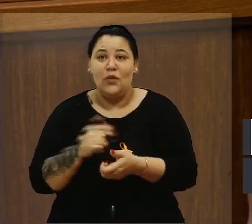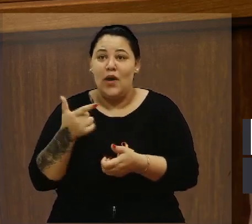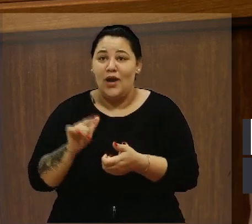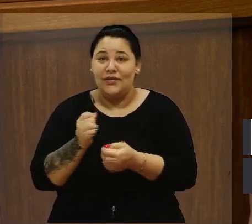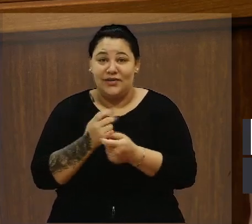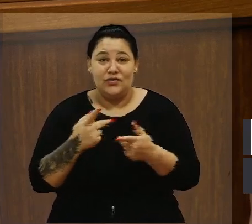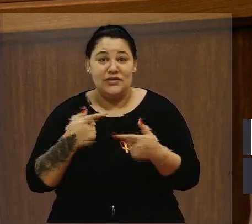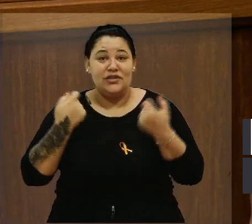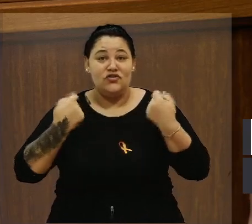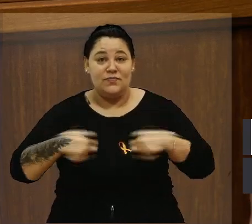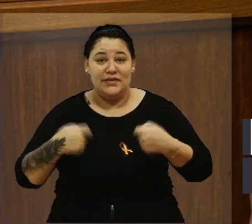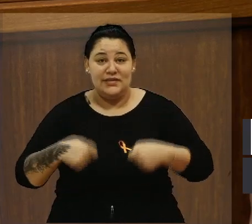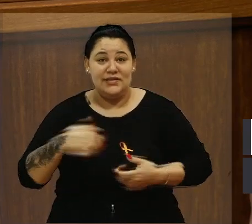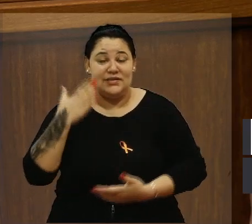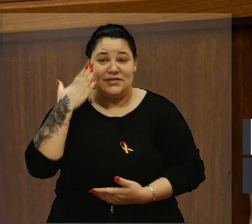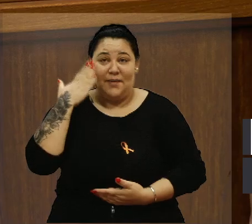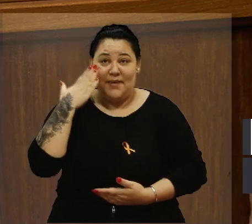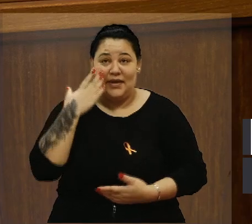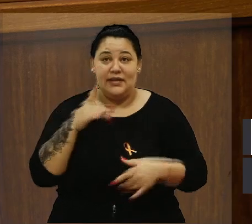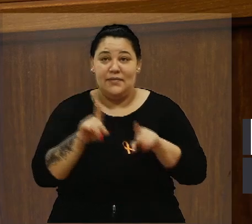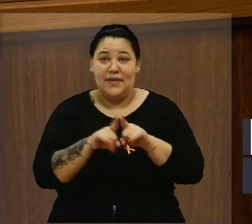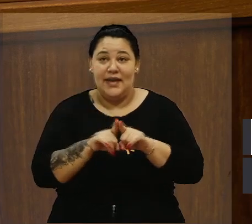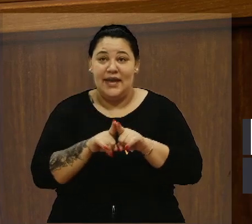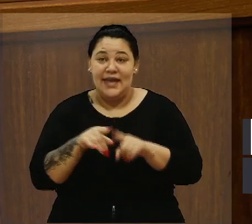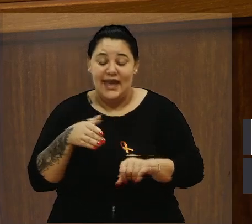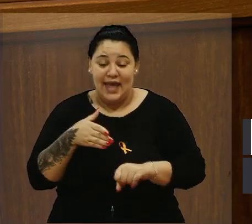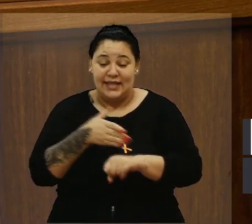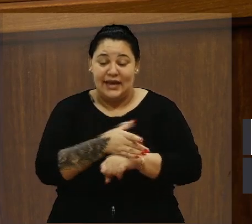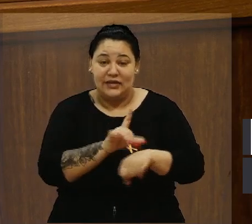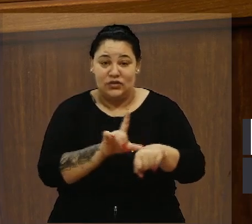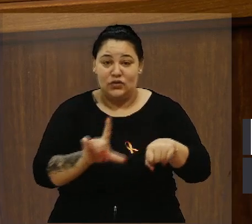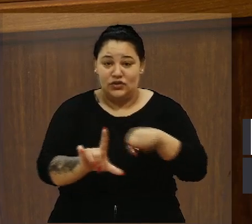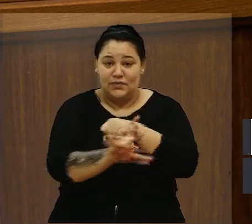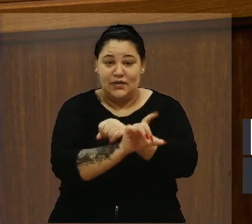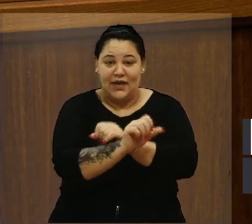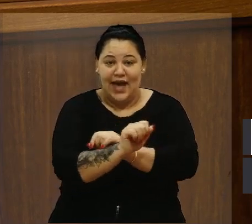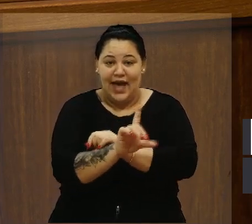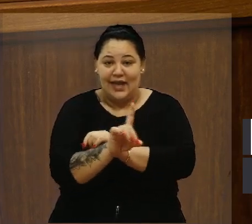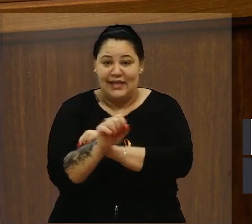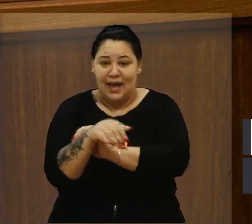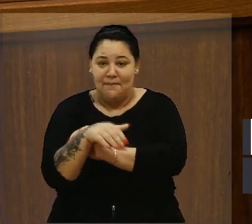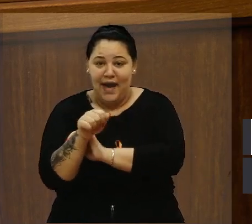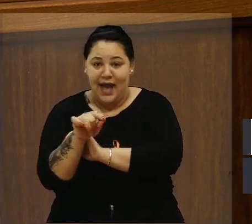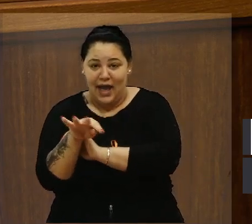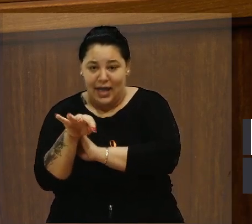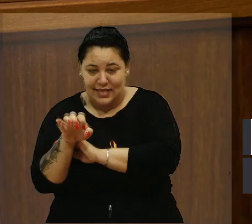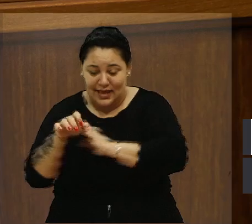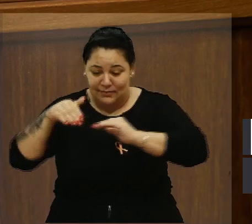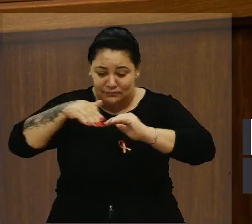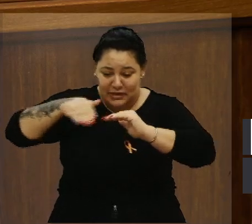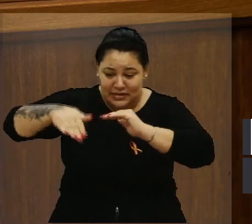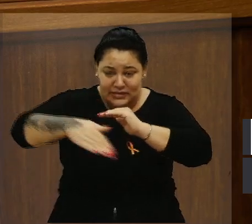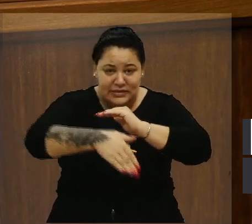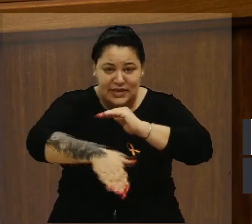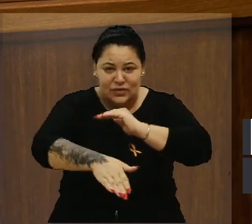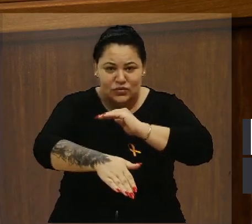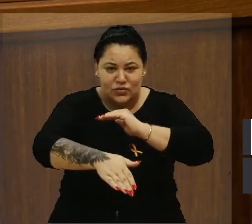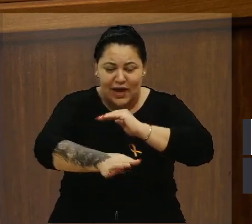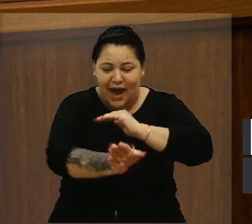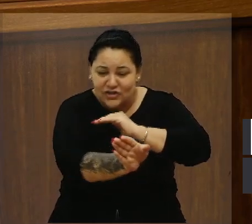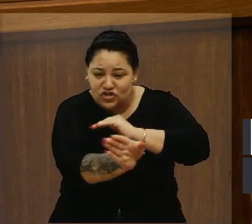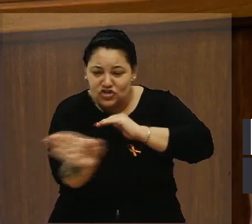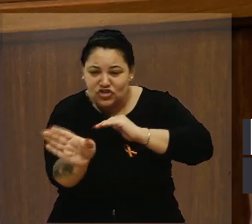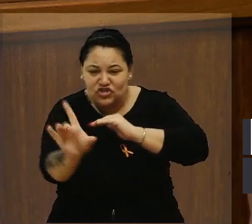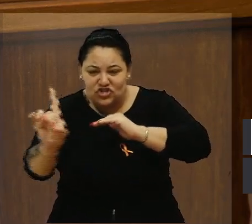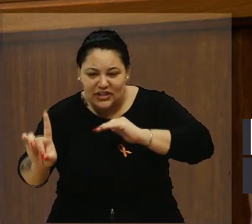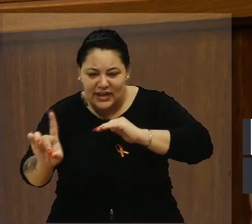levar em consideração. E a entrada do loteamento Adamate, descendo posteriormente Santa Corona à direita, também é